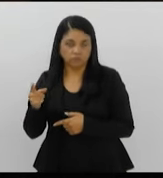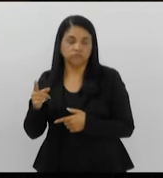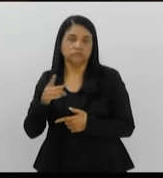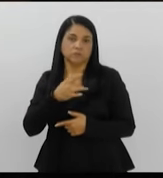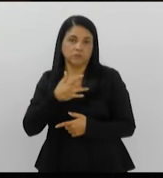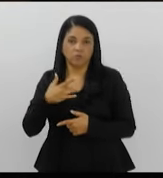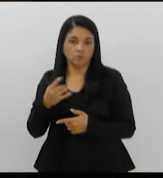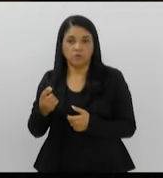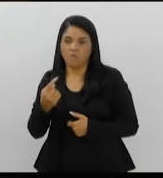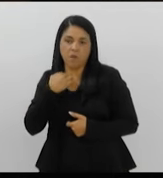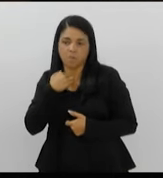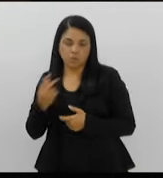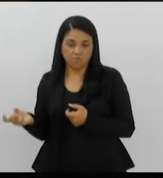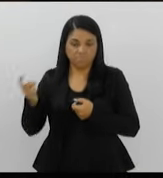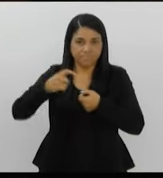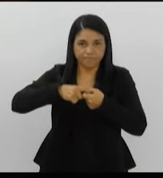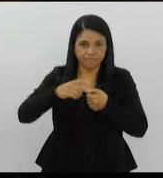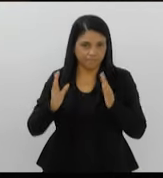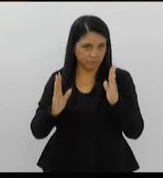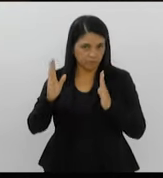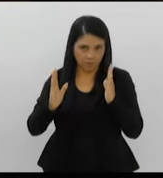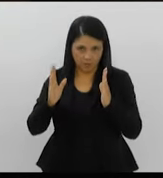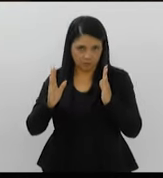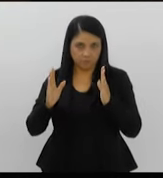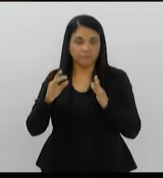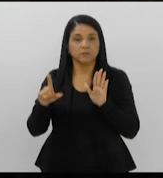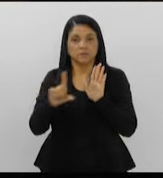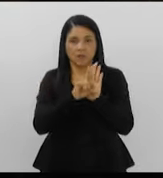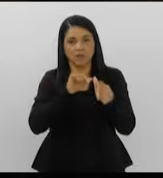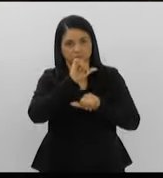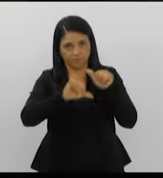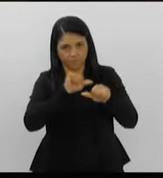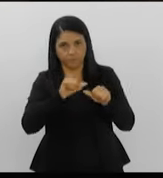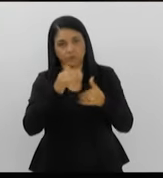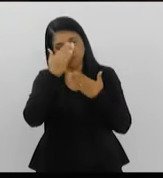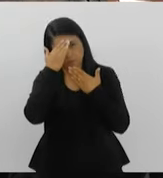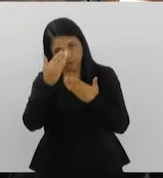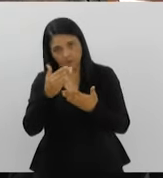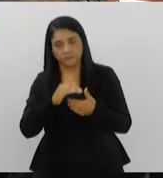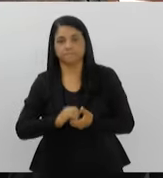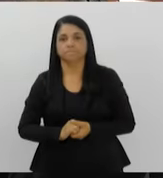gestão durante o prazo previsto na alteração dessa lei. Obrigado.